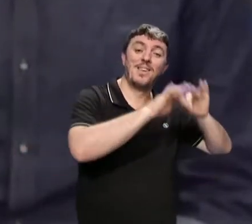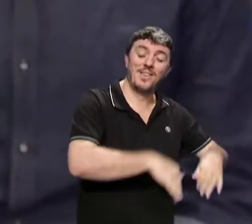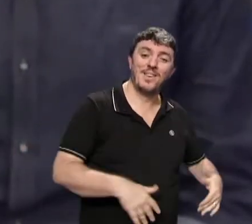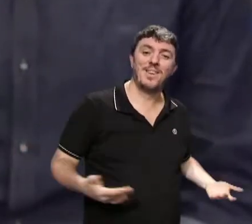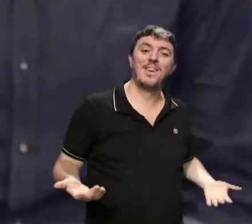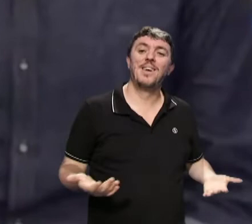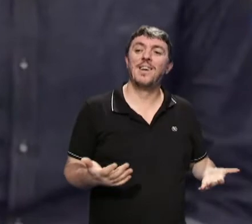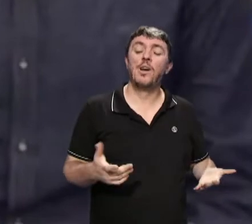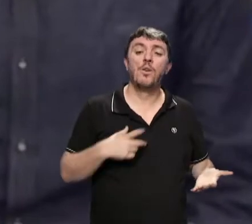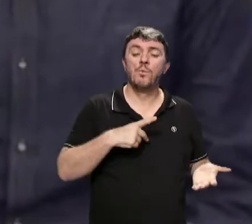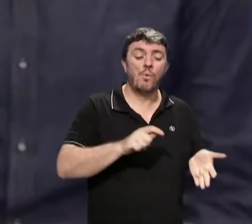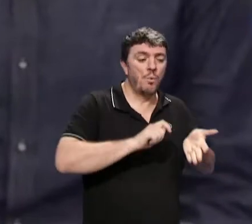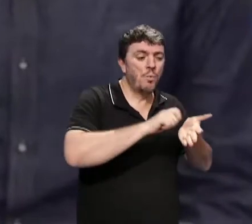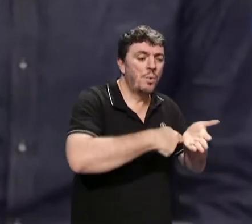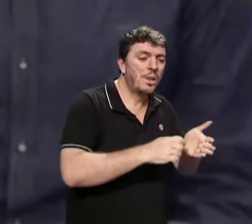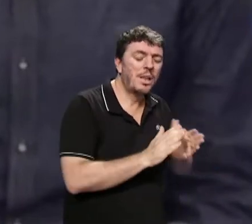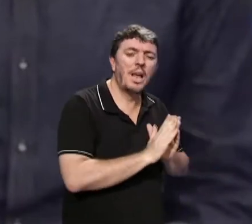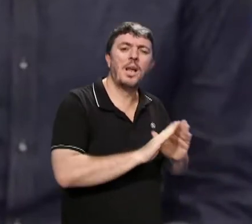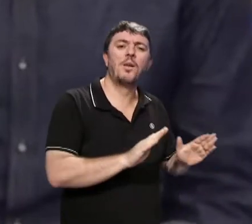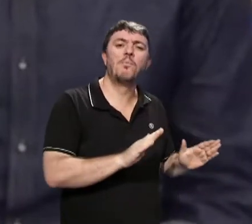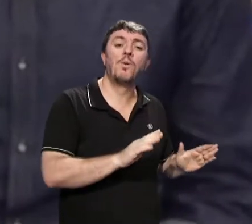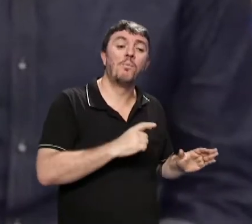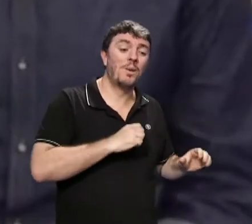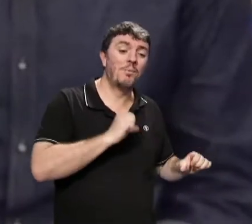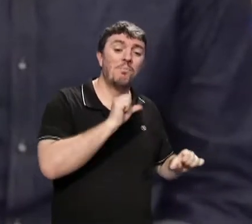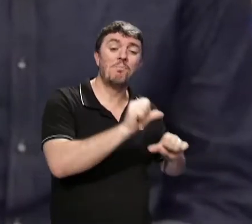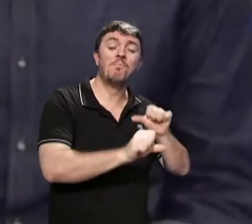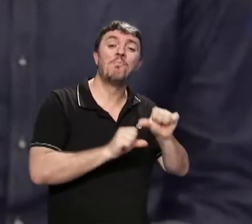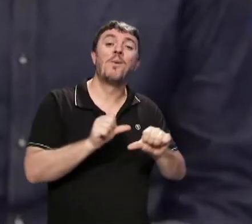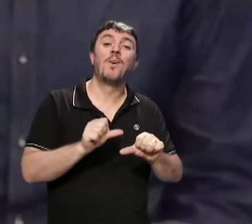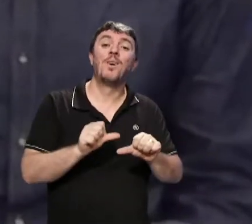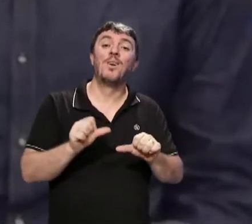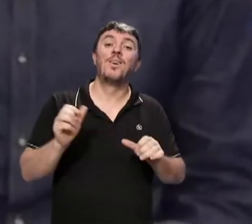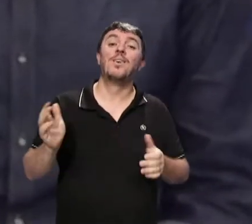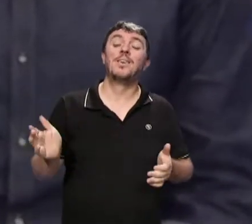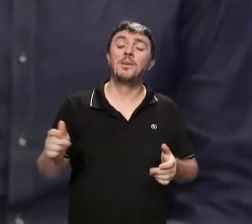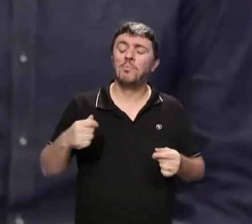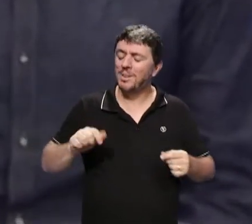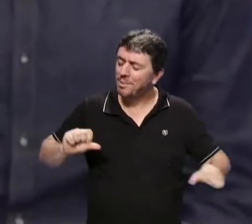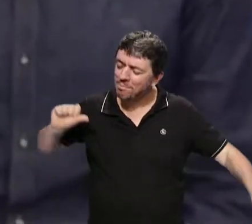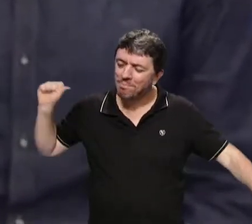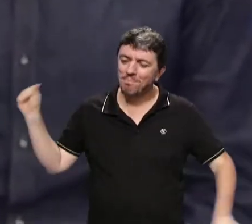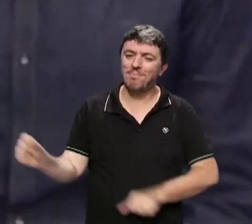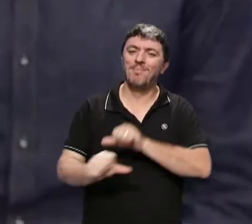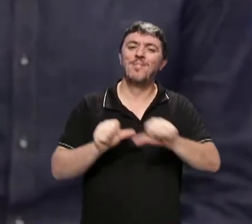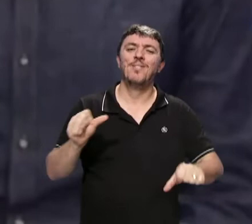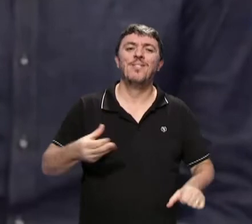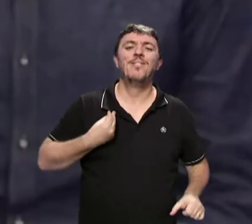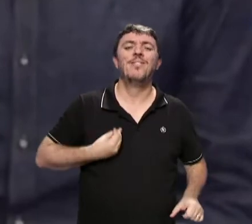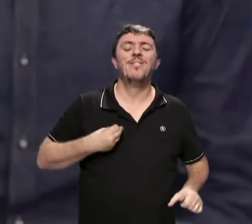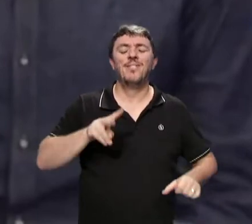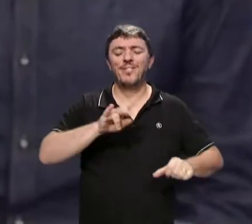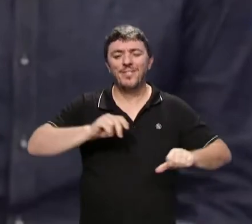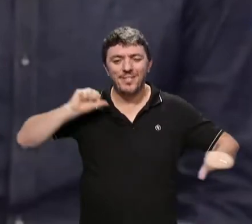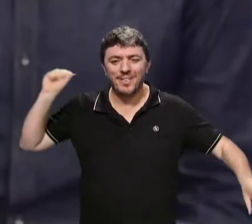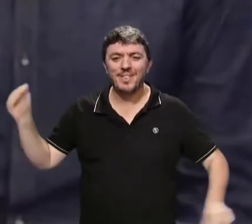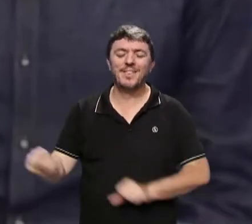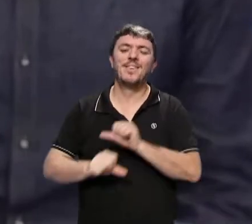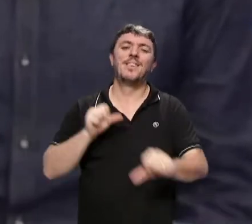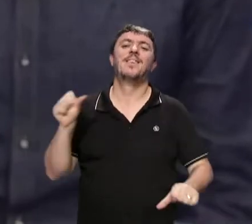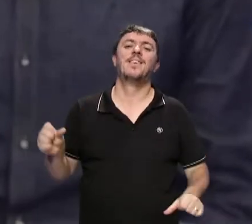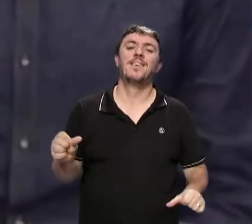um contrato de trabalho, alguma coisa, tem uma mudança que você faz, espera aí, é para se transformar, a sua vida vai se transformar, é para você estar em outro